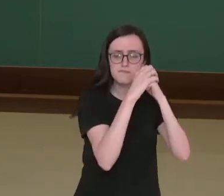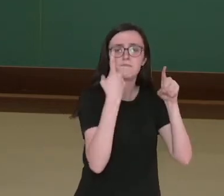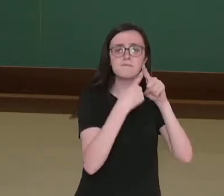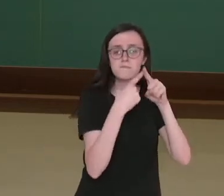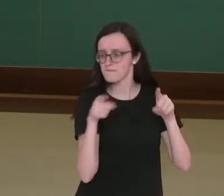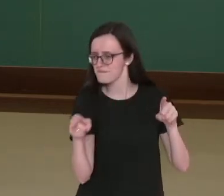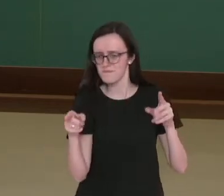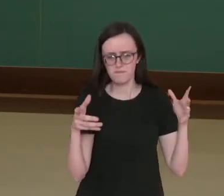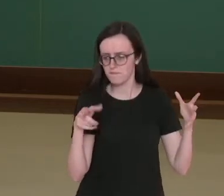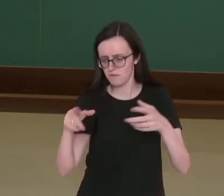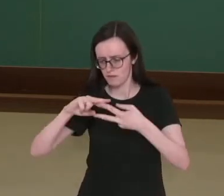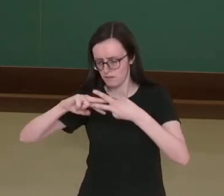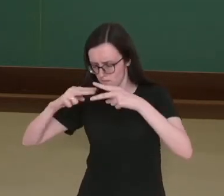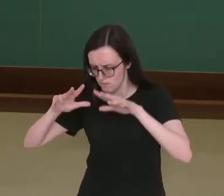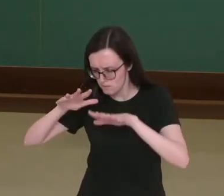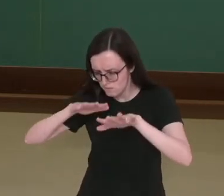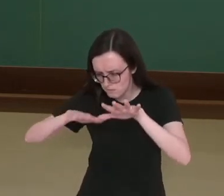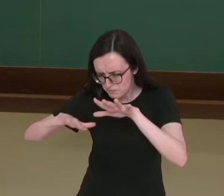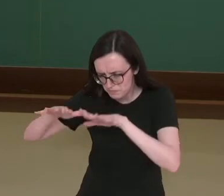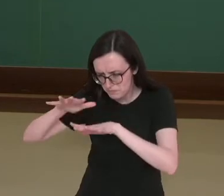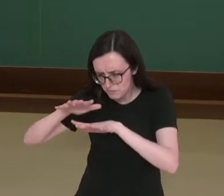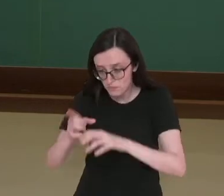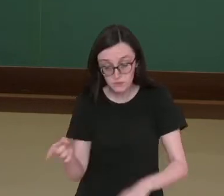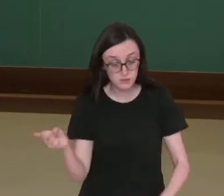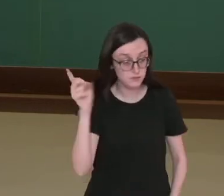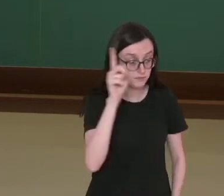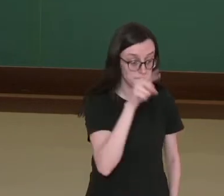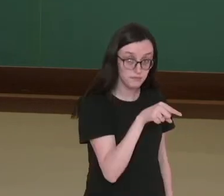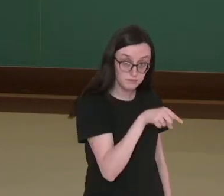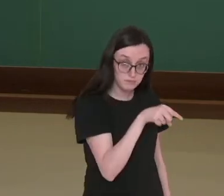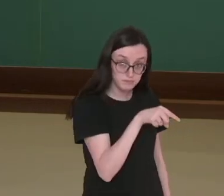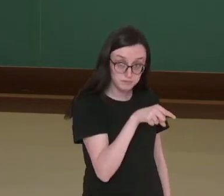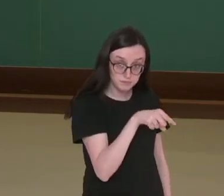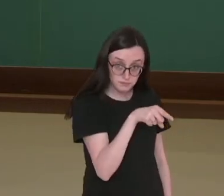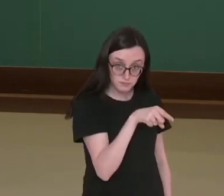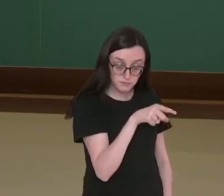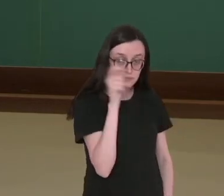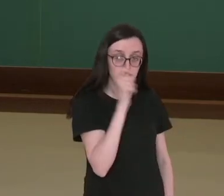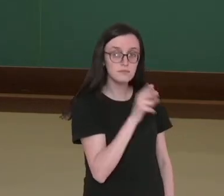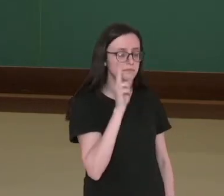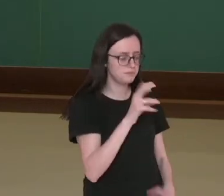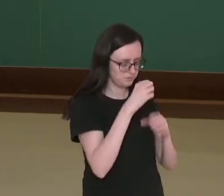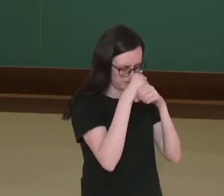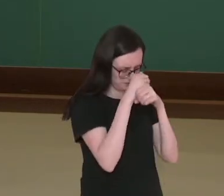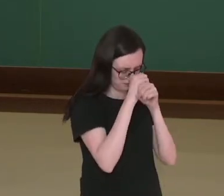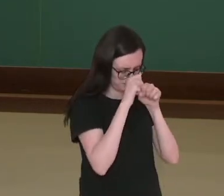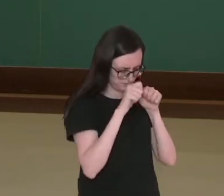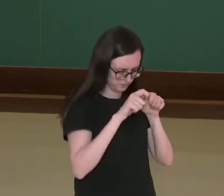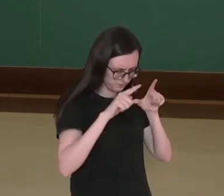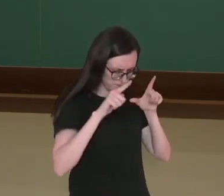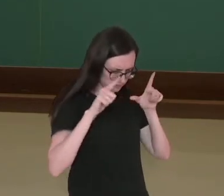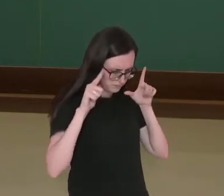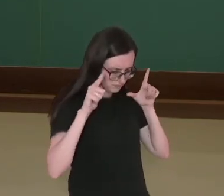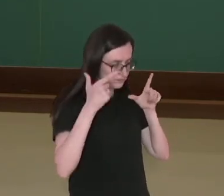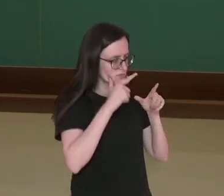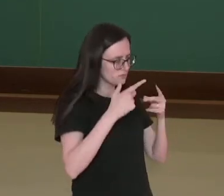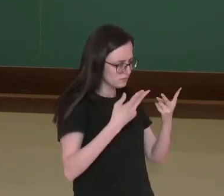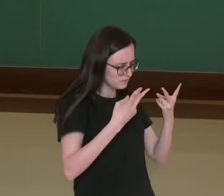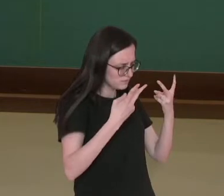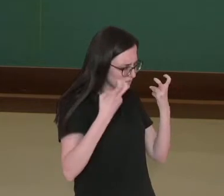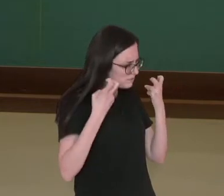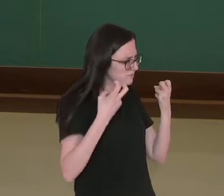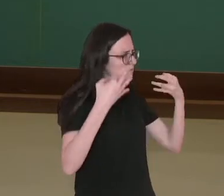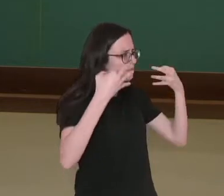material genético está espalhado. Quando a gente olha na segunda célula da eucarionte, a gente vai conseguir observar bem